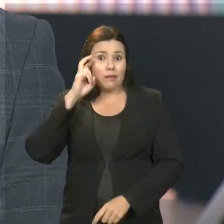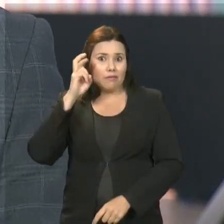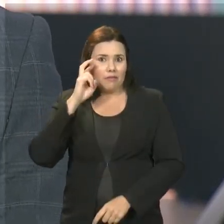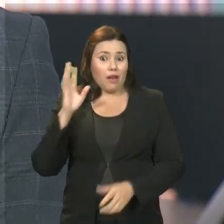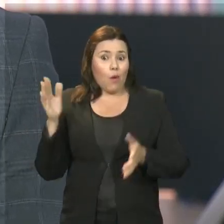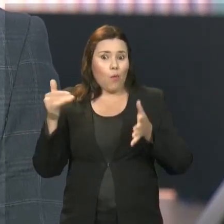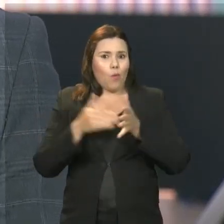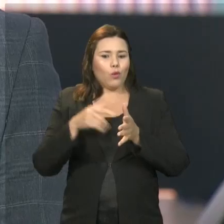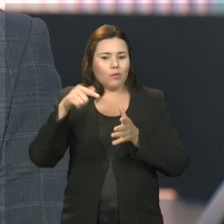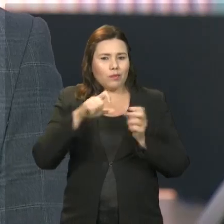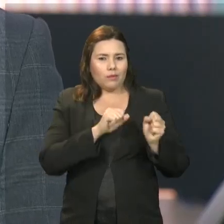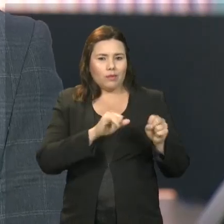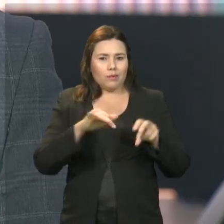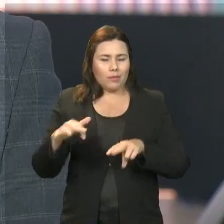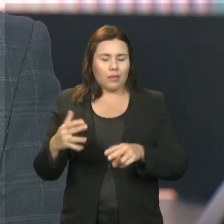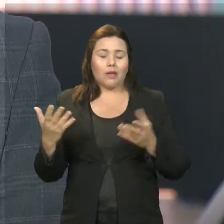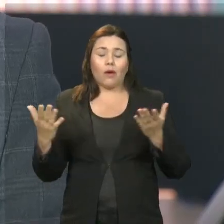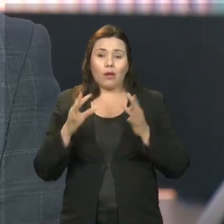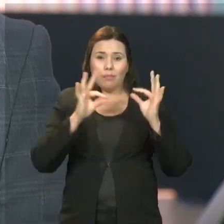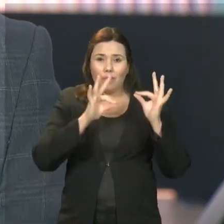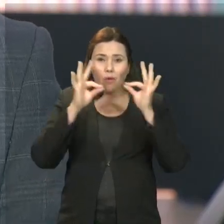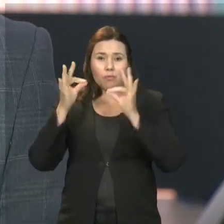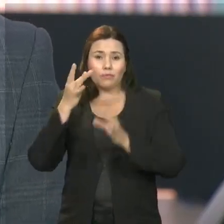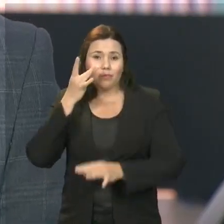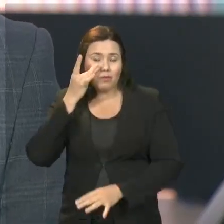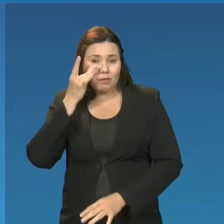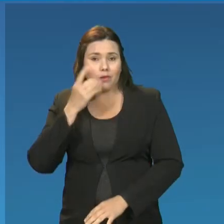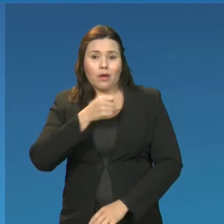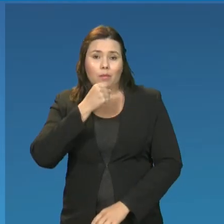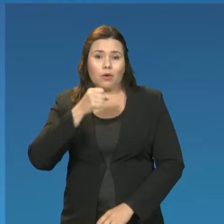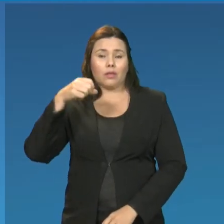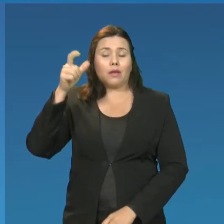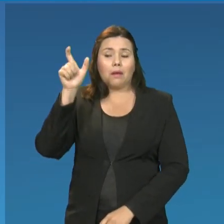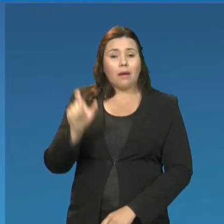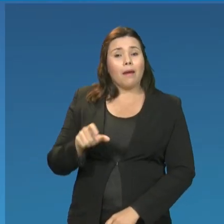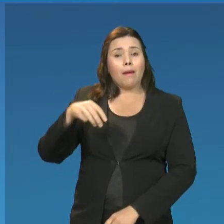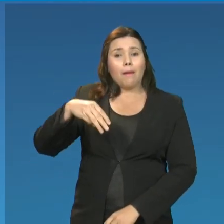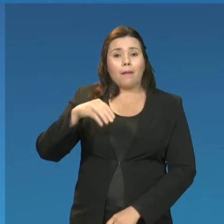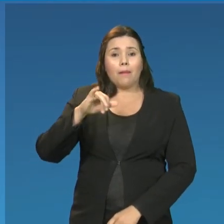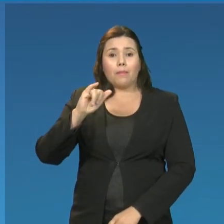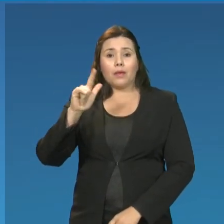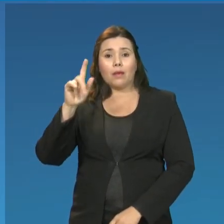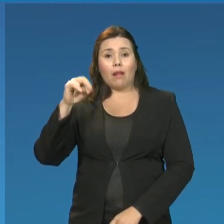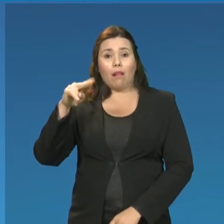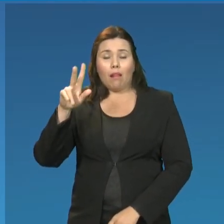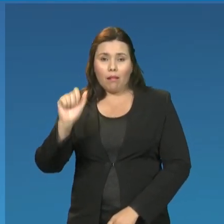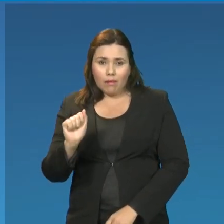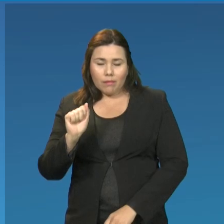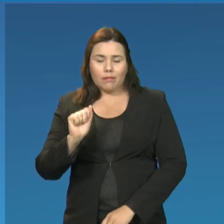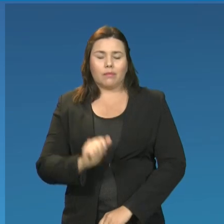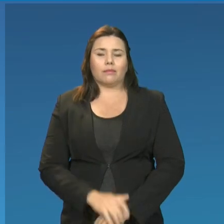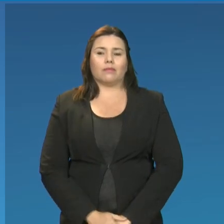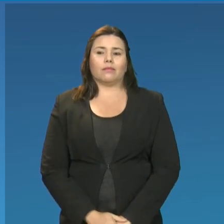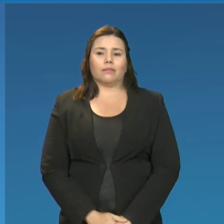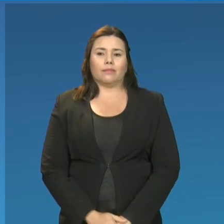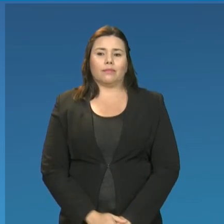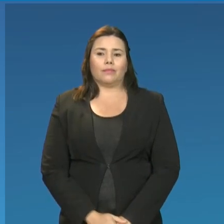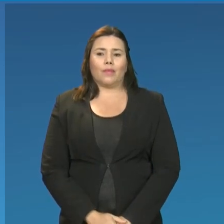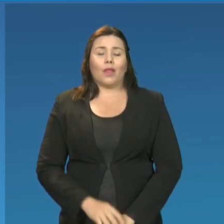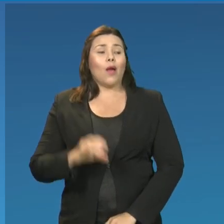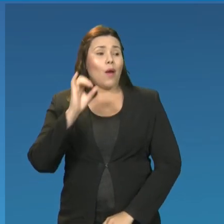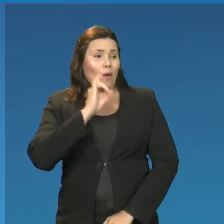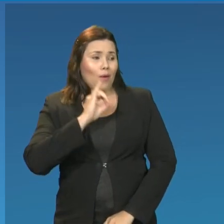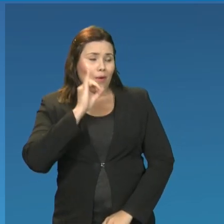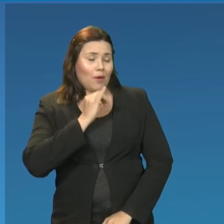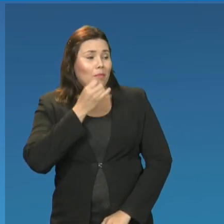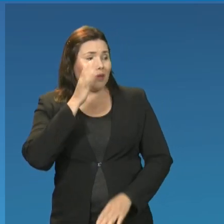semana, e nós vamos falar ao vivo sobre o assunto com a repórter Milena Dutra, que acompanhou de perto os trabalhos. Oi Milena,